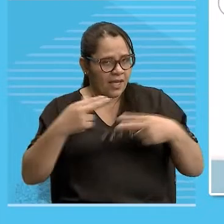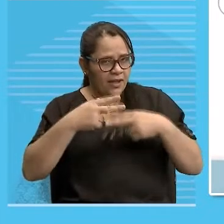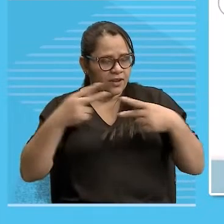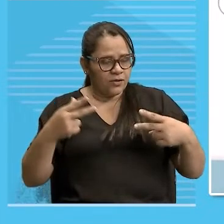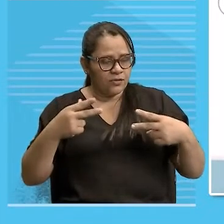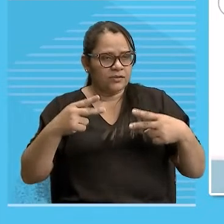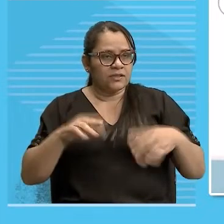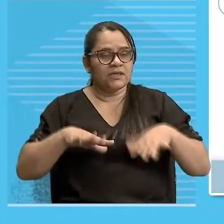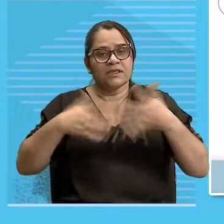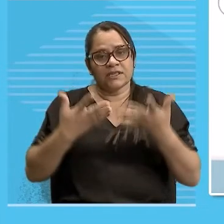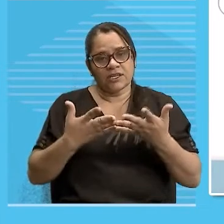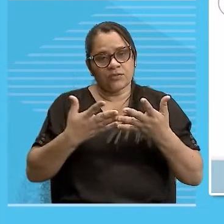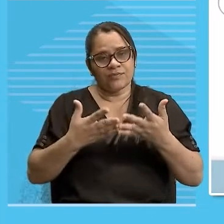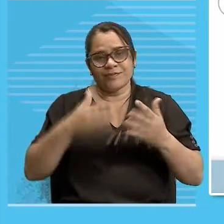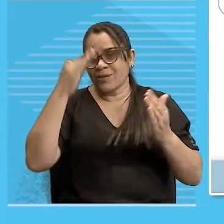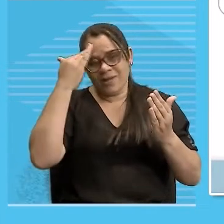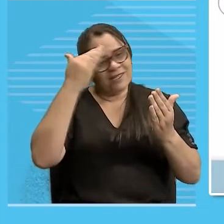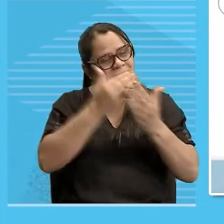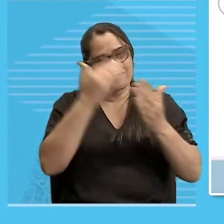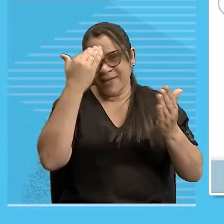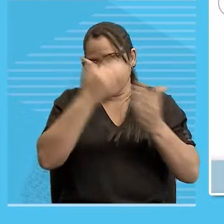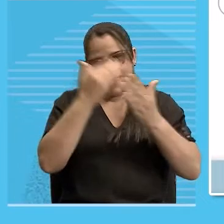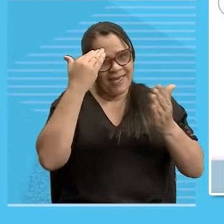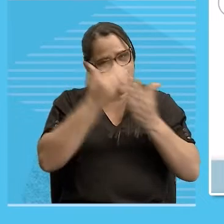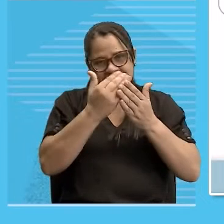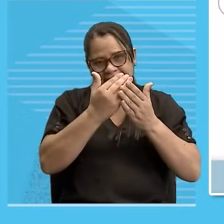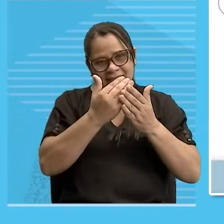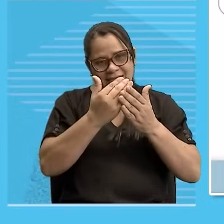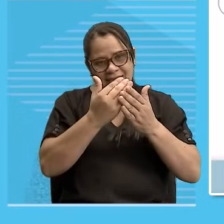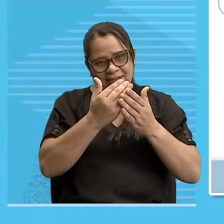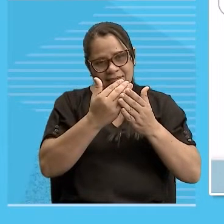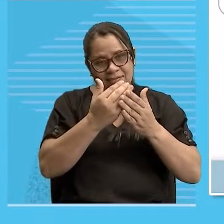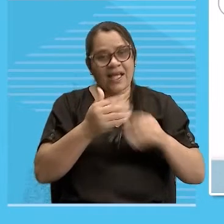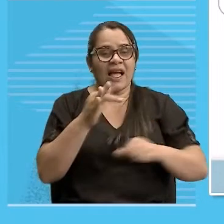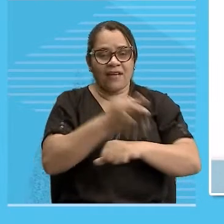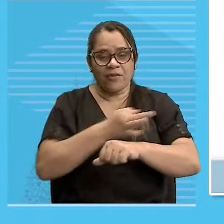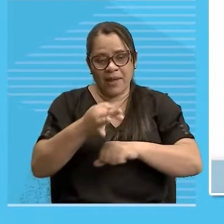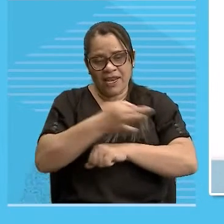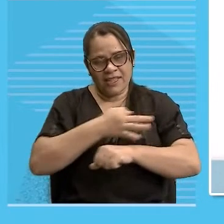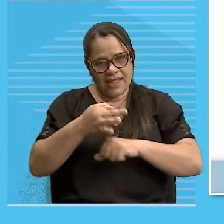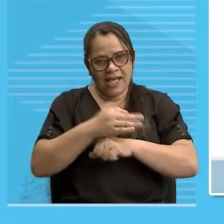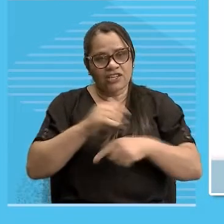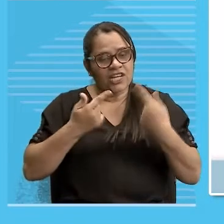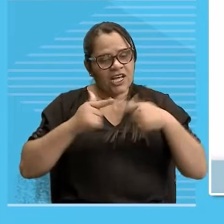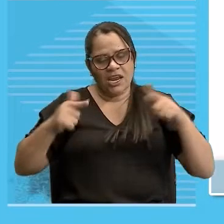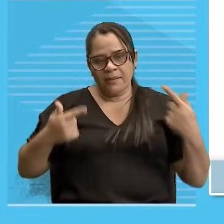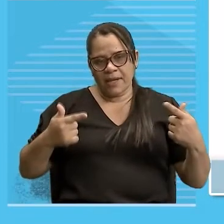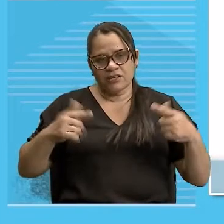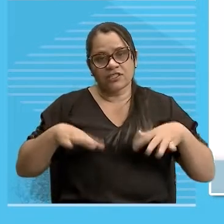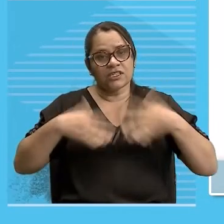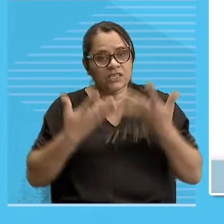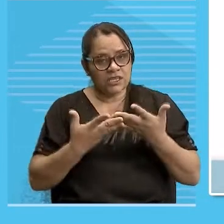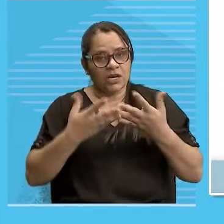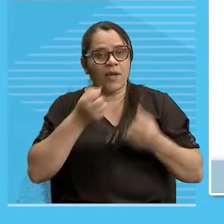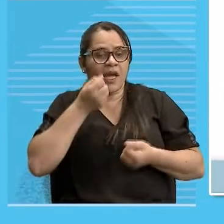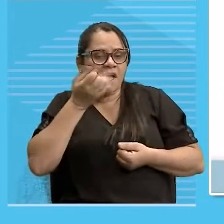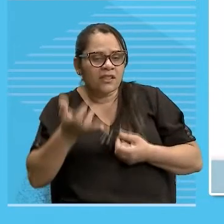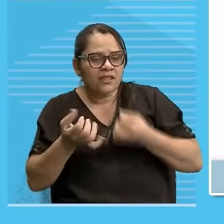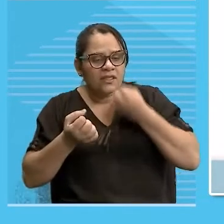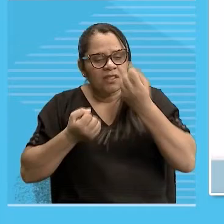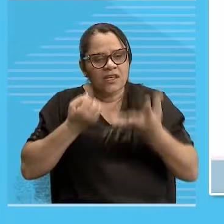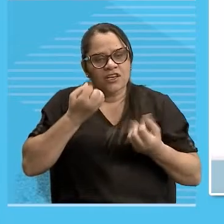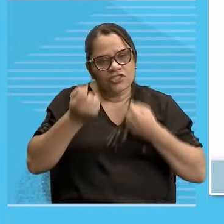assim que eles não obedecem muito, nem se preocupam com as normas gramaticais, tá? Então, uma interjeição aí, ela vem seguida